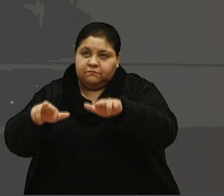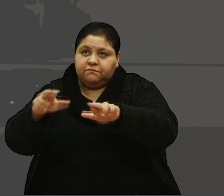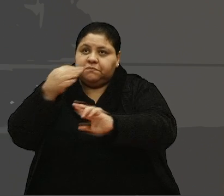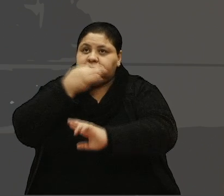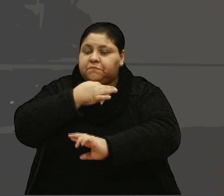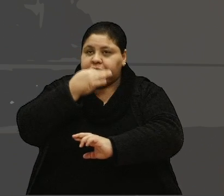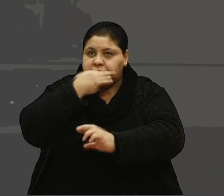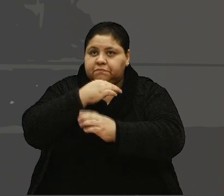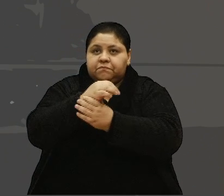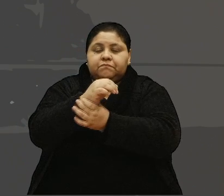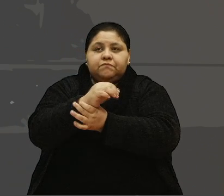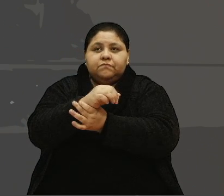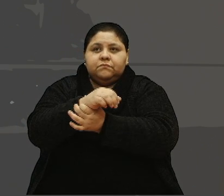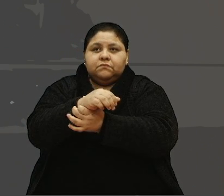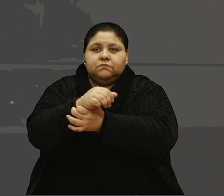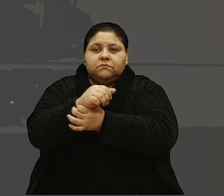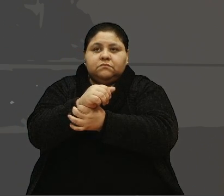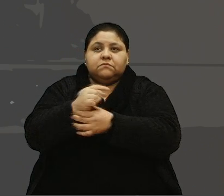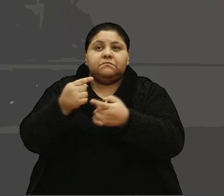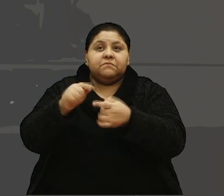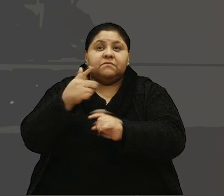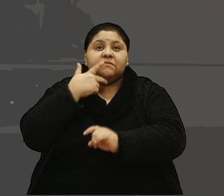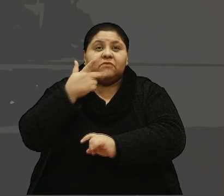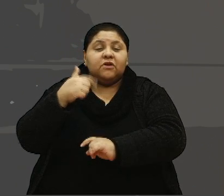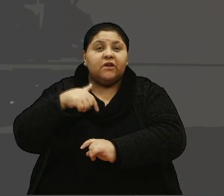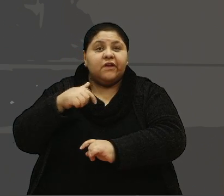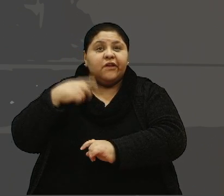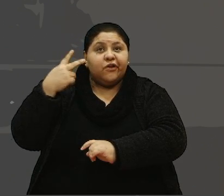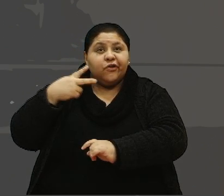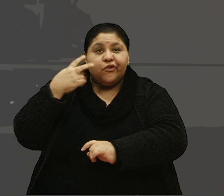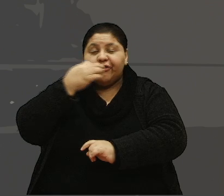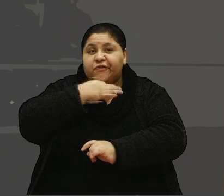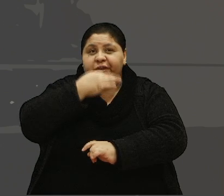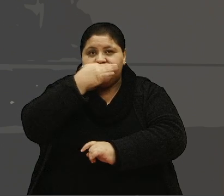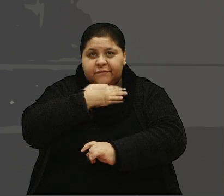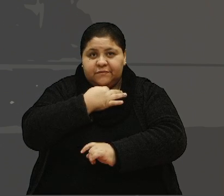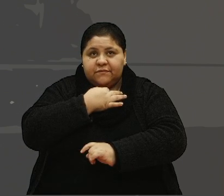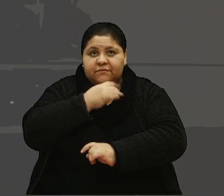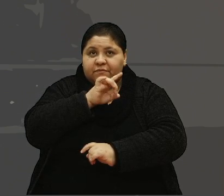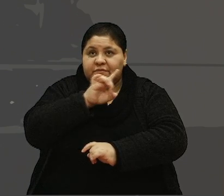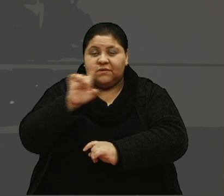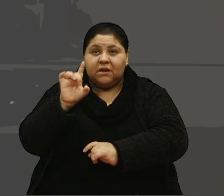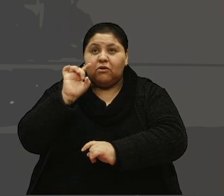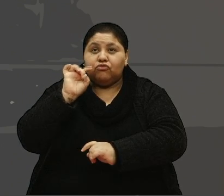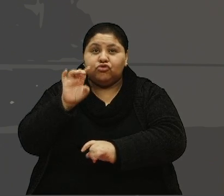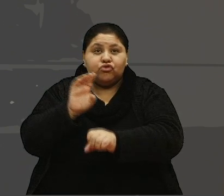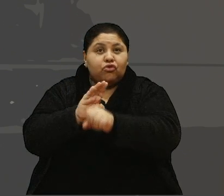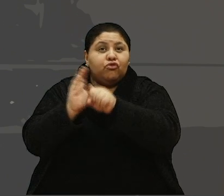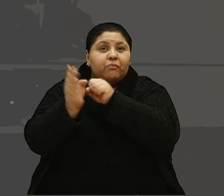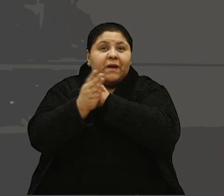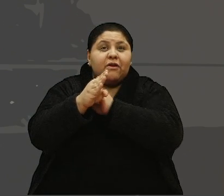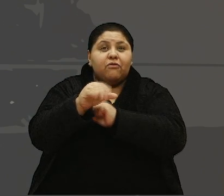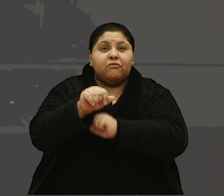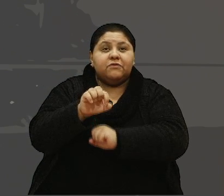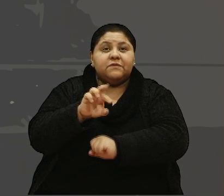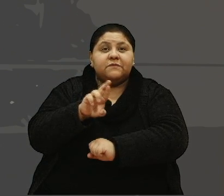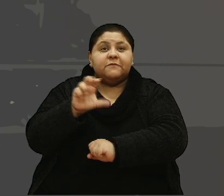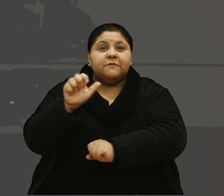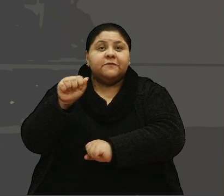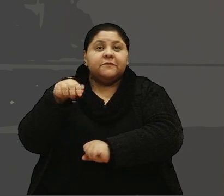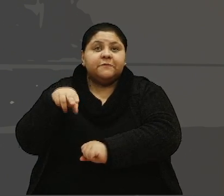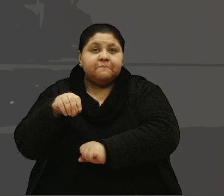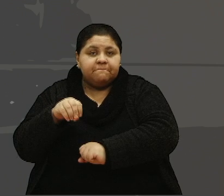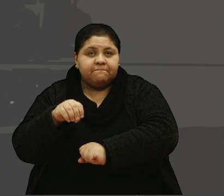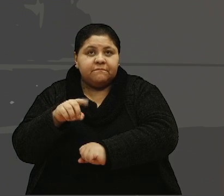do Sul, mas eu sempre digo, sou vereador de Caxias do Sul, não exclusivo do bairro Serrano.